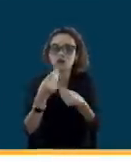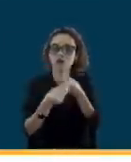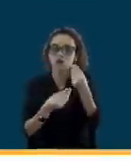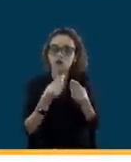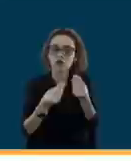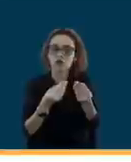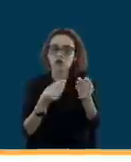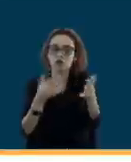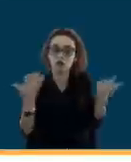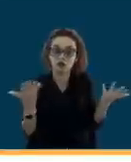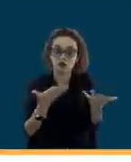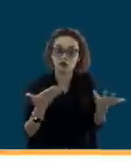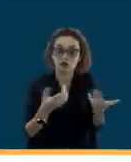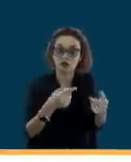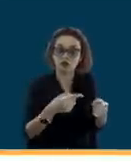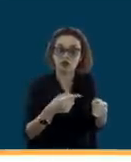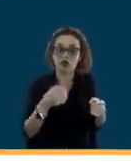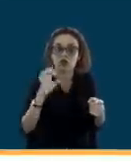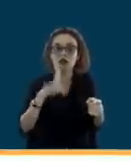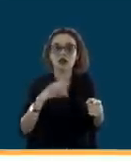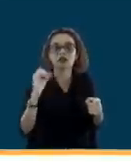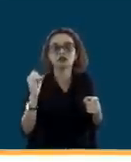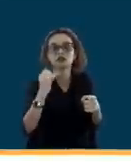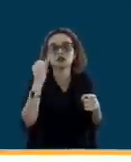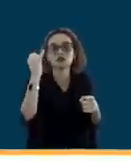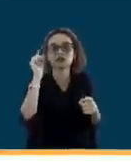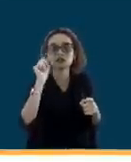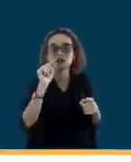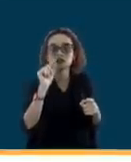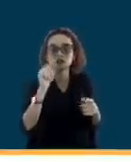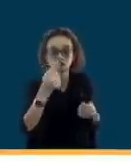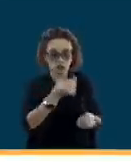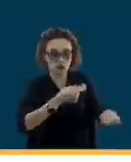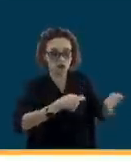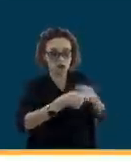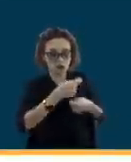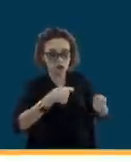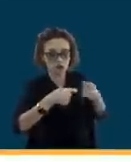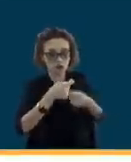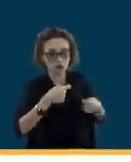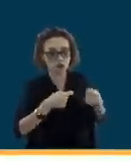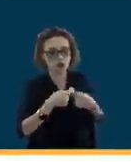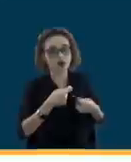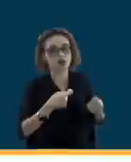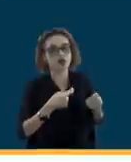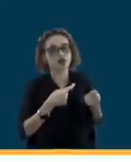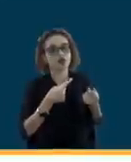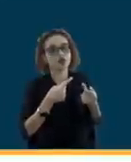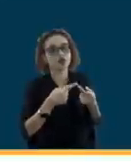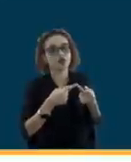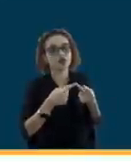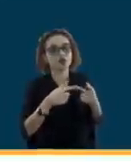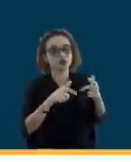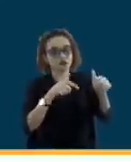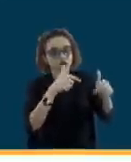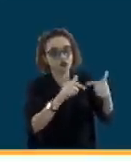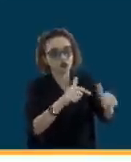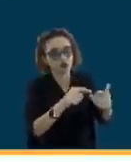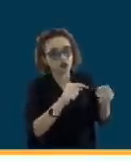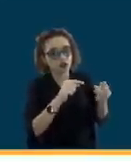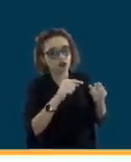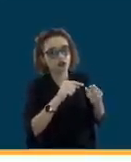turismo é uma coisa importantíssima do ponto de vista da economia, do ponto de vista do emprego, do ponto de vista